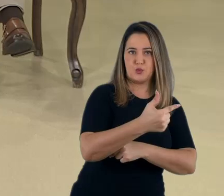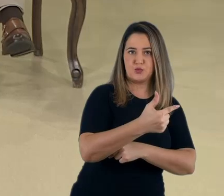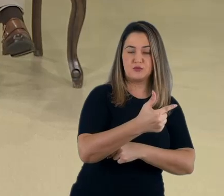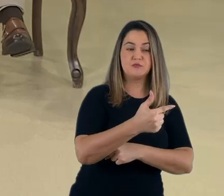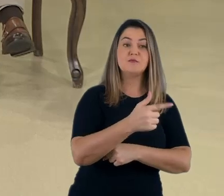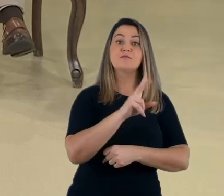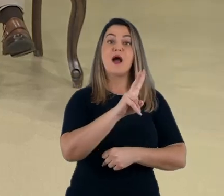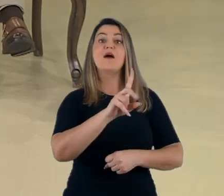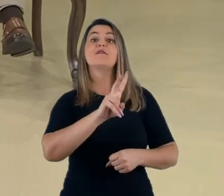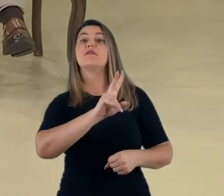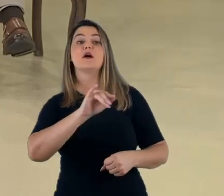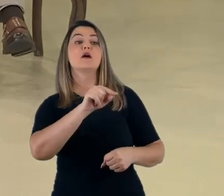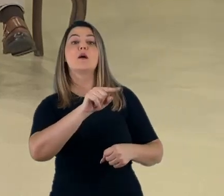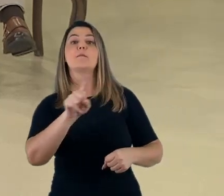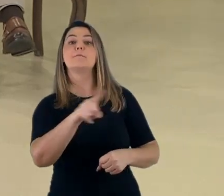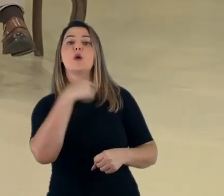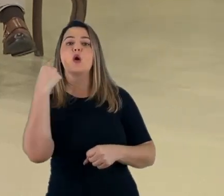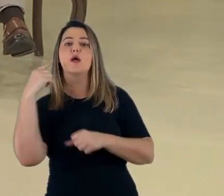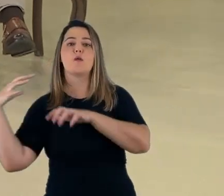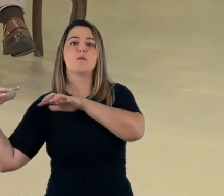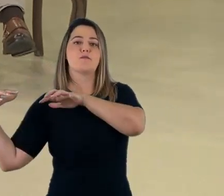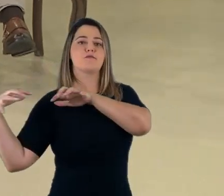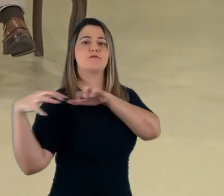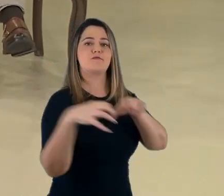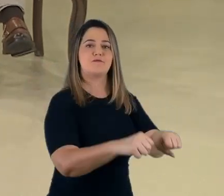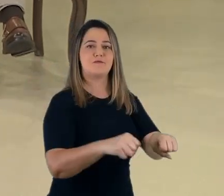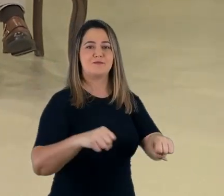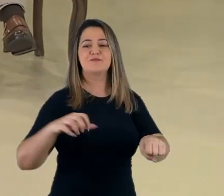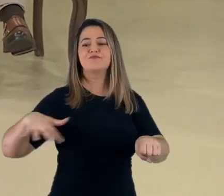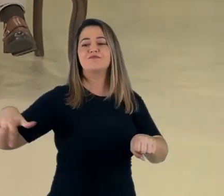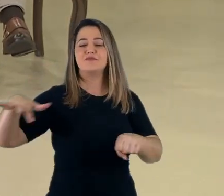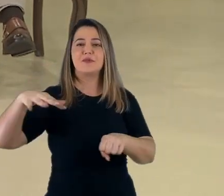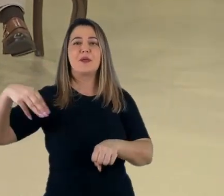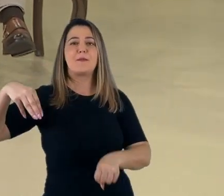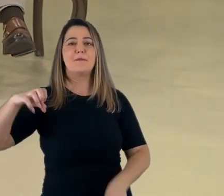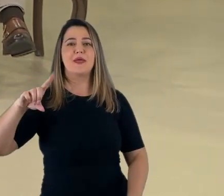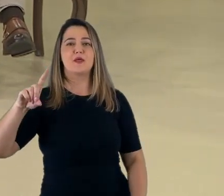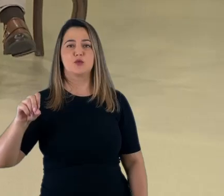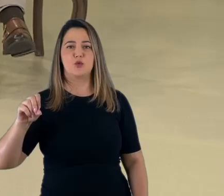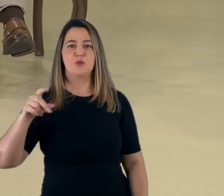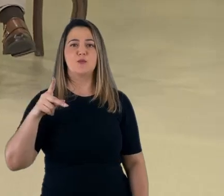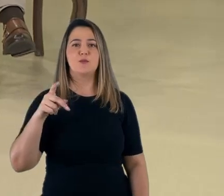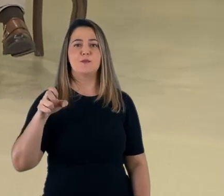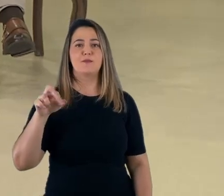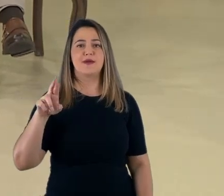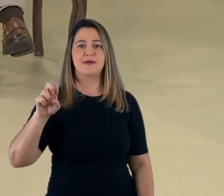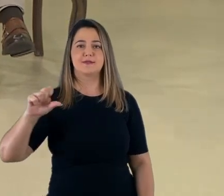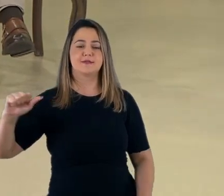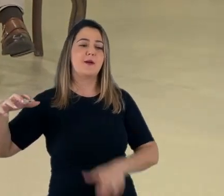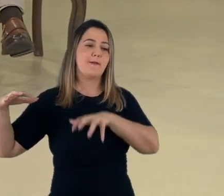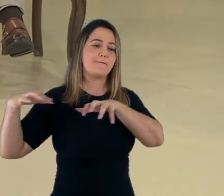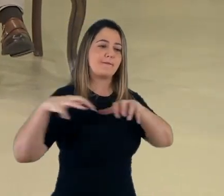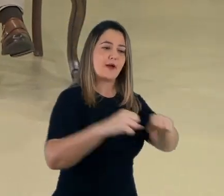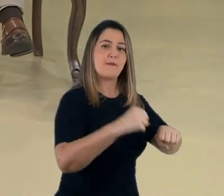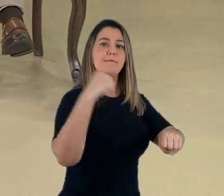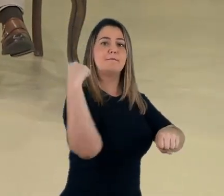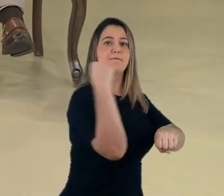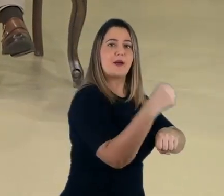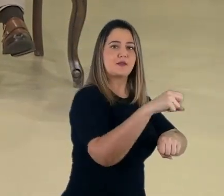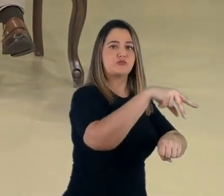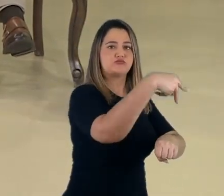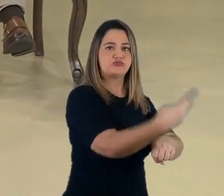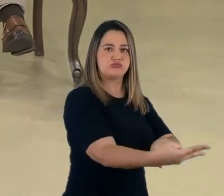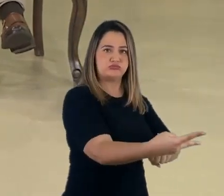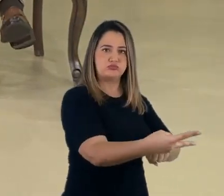Babilônia pelos invasores medos e persas. Você tem isso em Daniel 5, verso 30. Aliás, é esse capítulo que estamos estudando